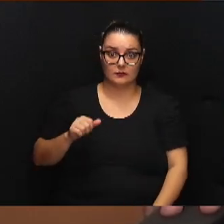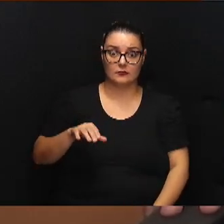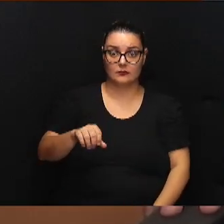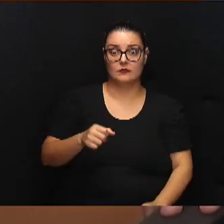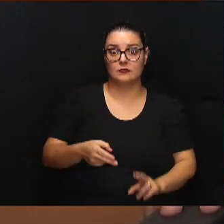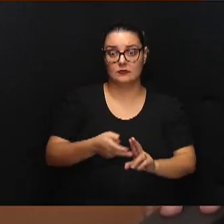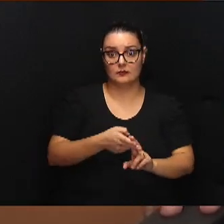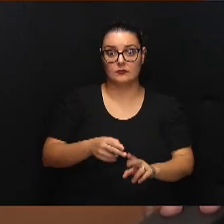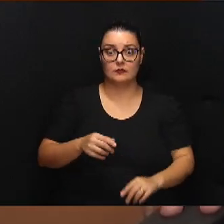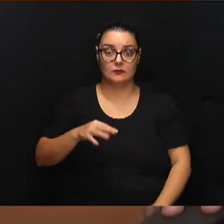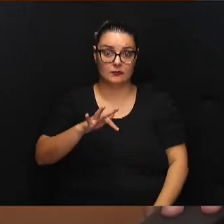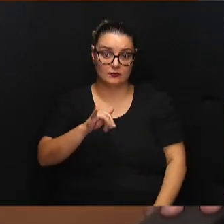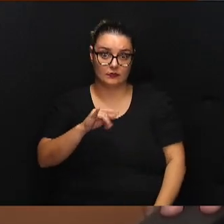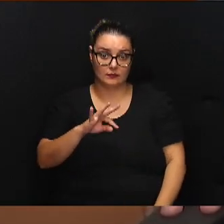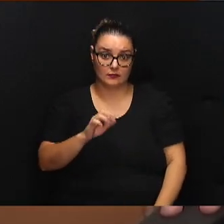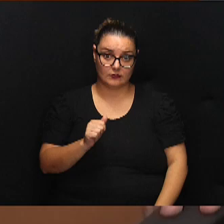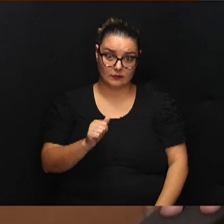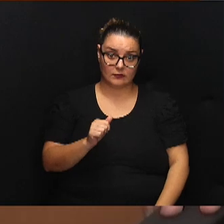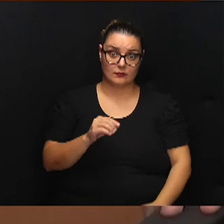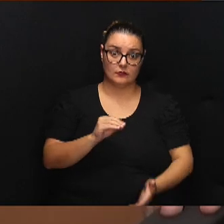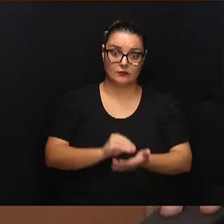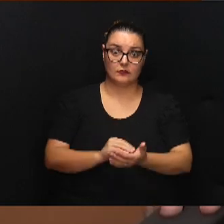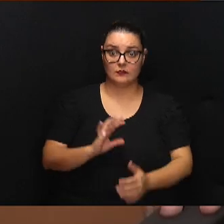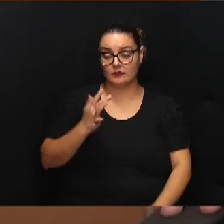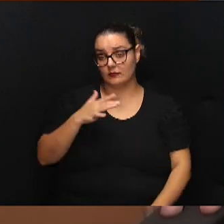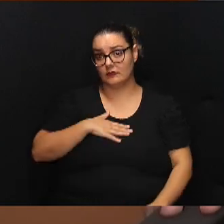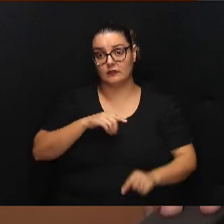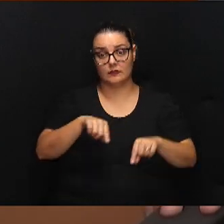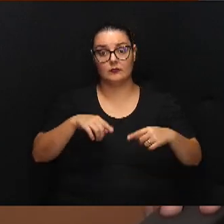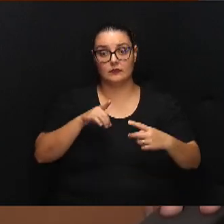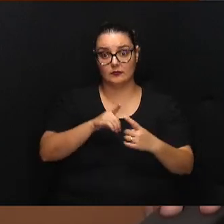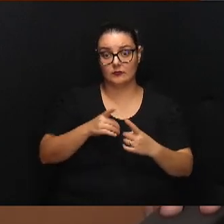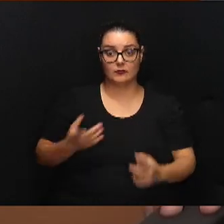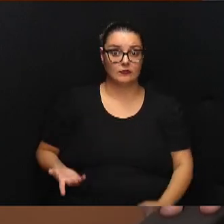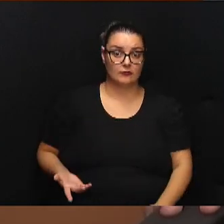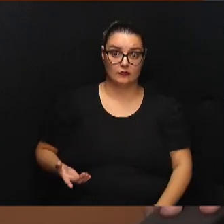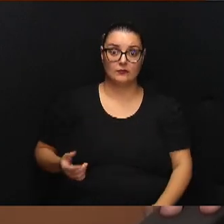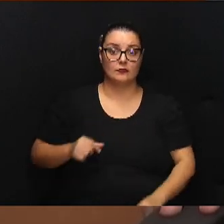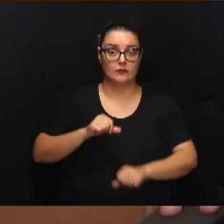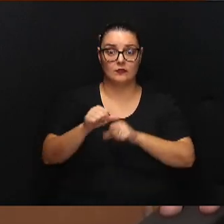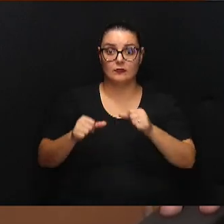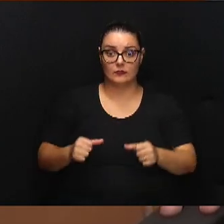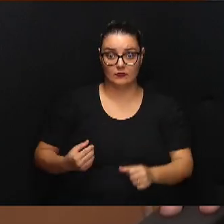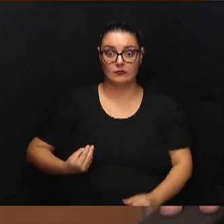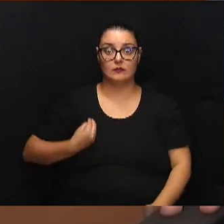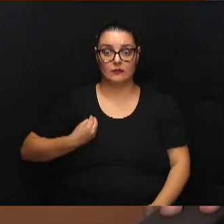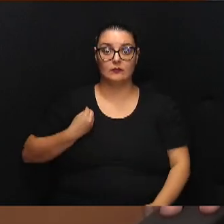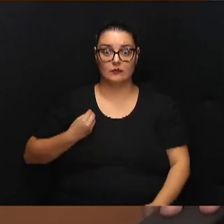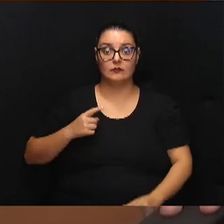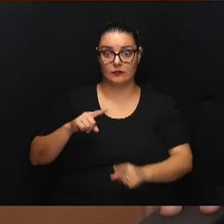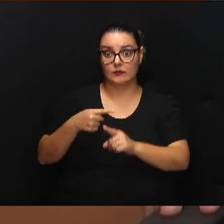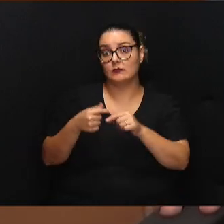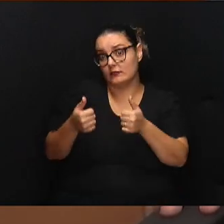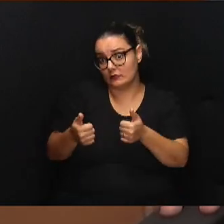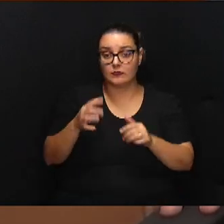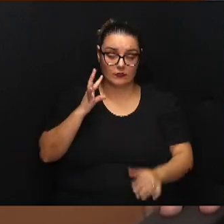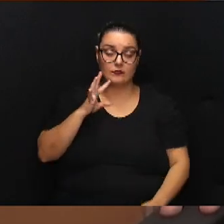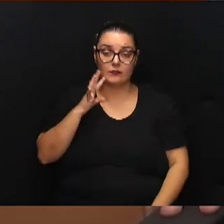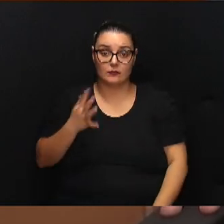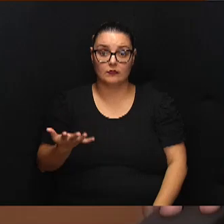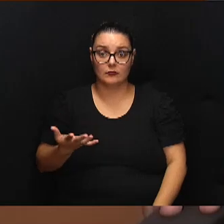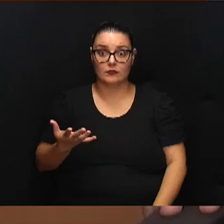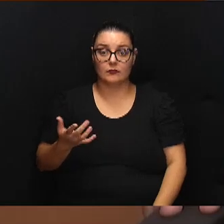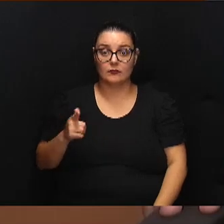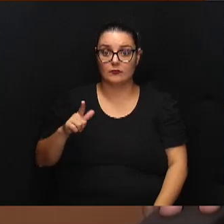fita está faltando. Essa semana isso aconteceu no consultório. Uma pessoa com uma modificação super grande de estilo de vida, muito positivo, né? Mas